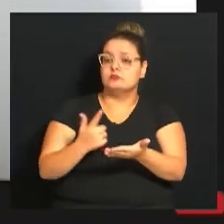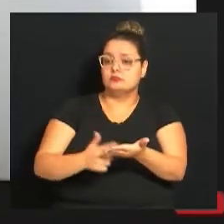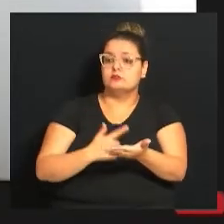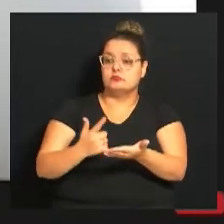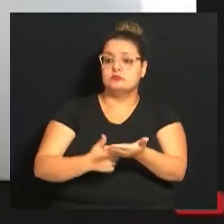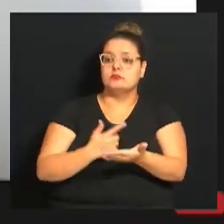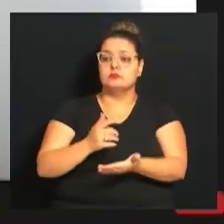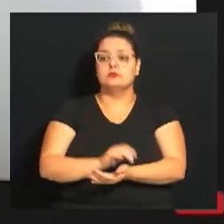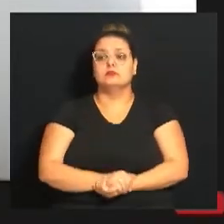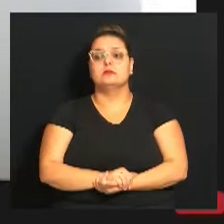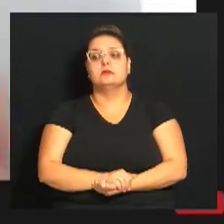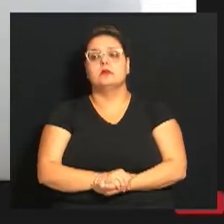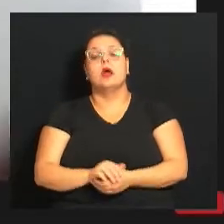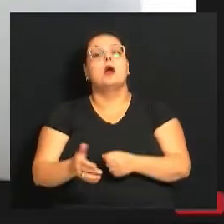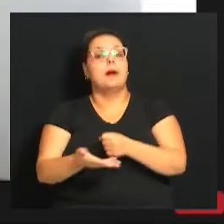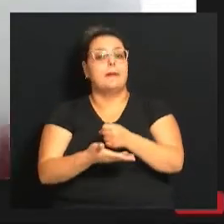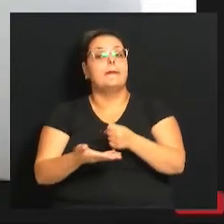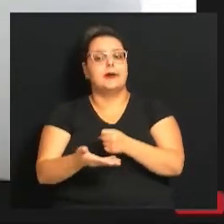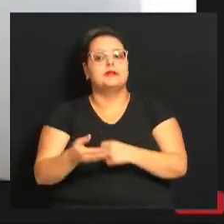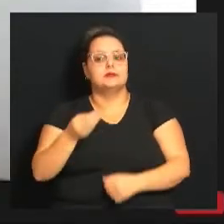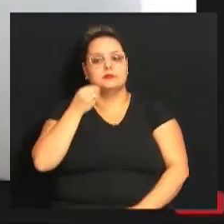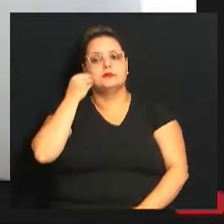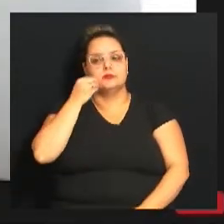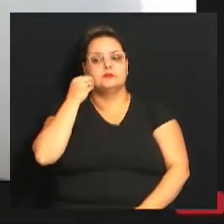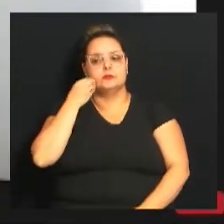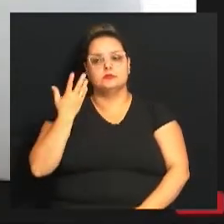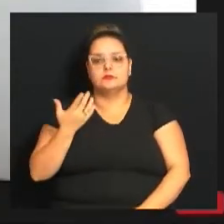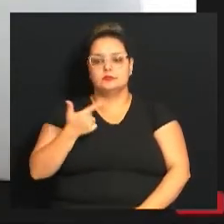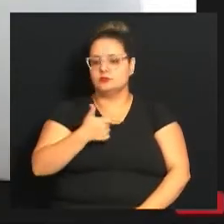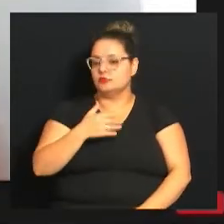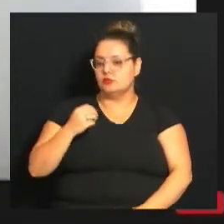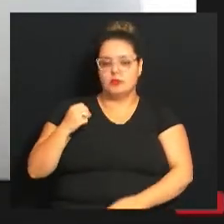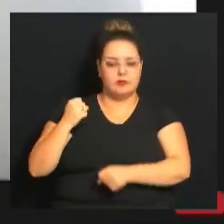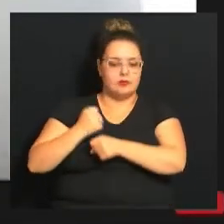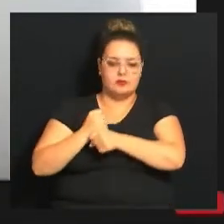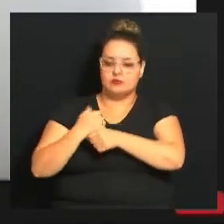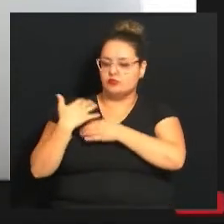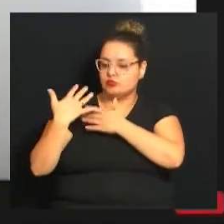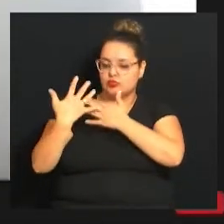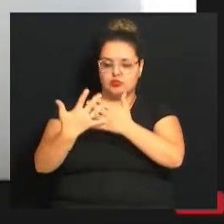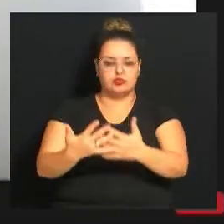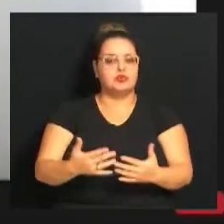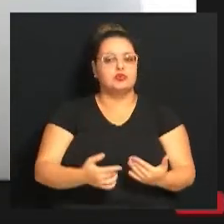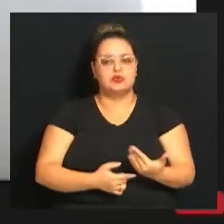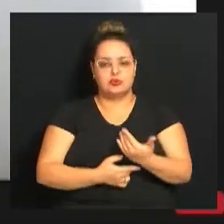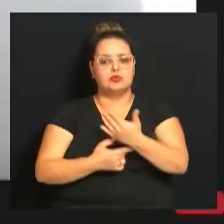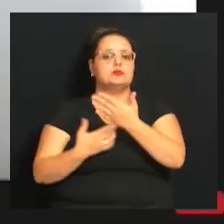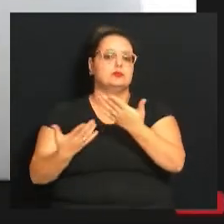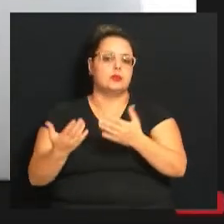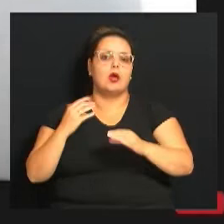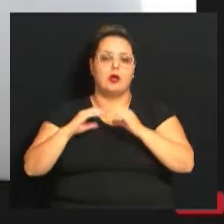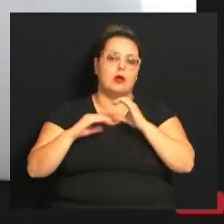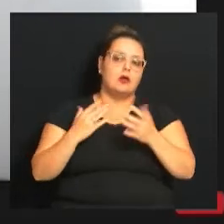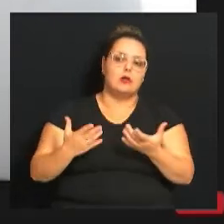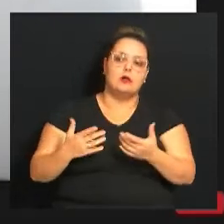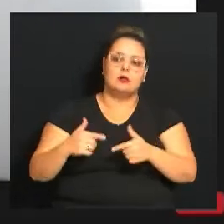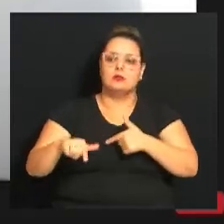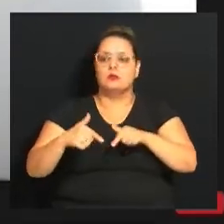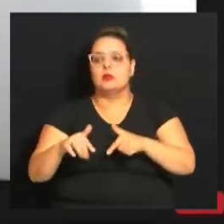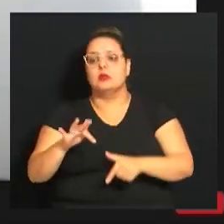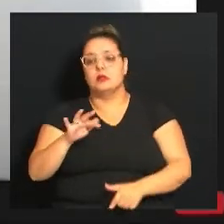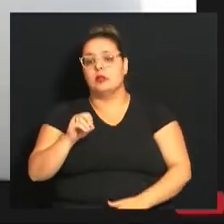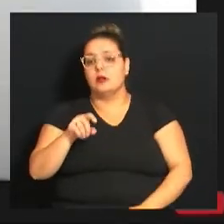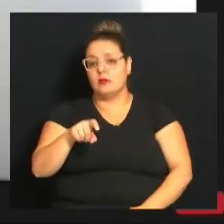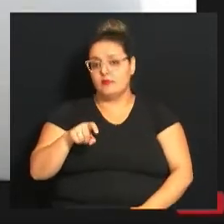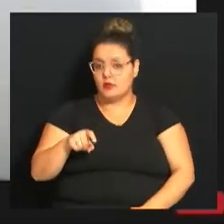ao Pixel, muito baseado na minha experiência de 20 anos nesse mundo de digital, de comunicação. Trabalhei na Fox TV, trabalhei no Terra,